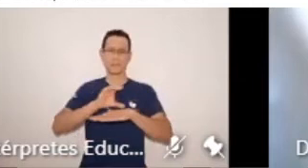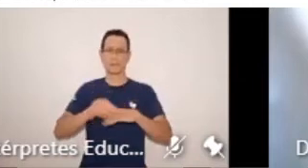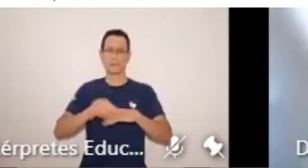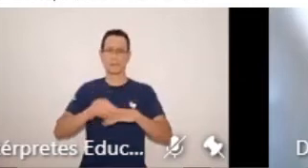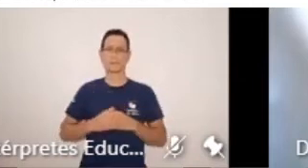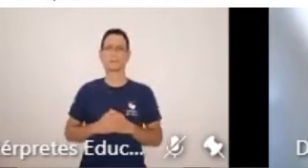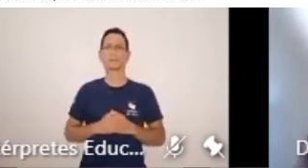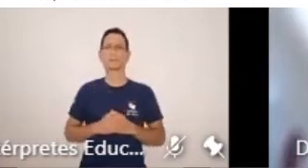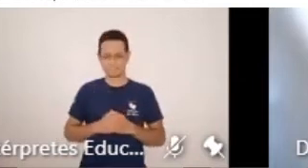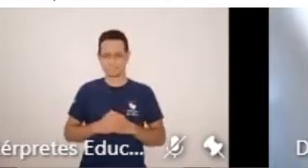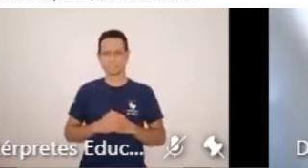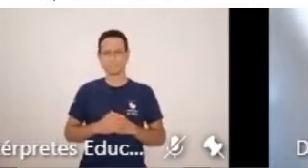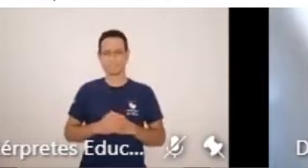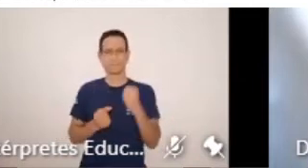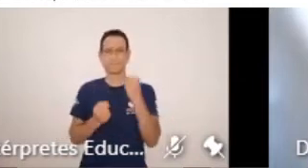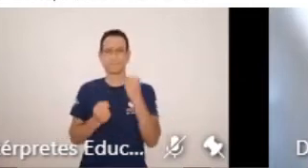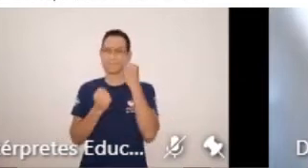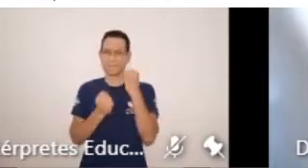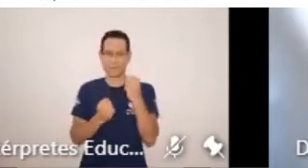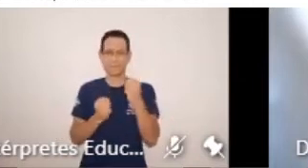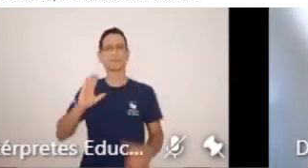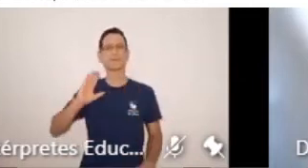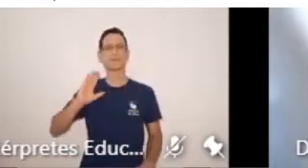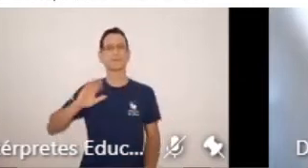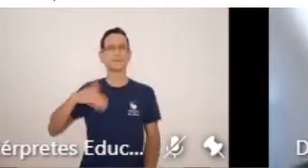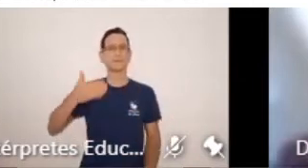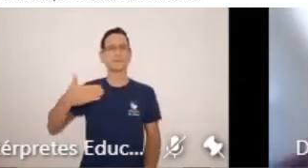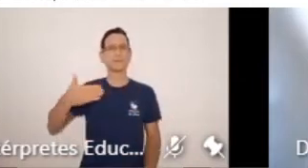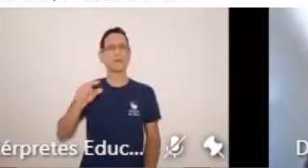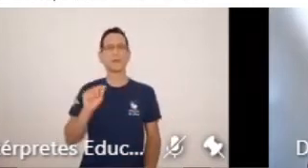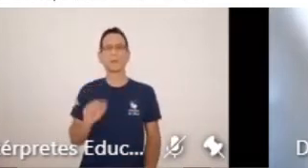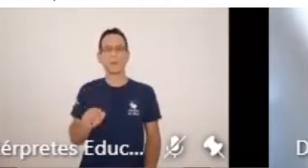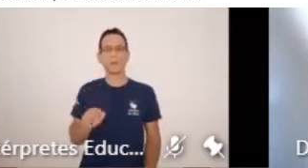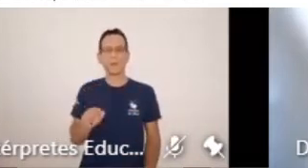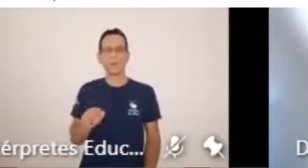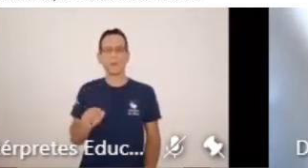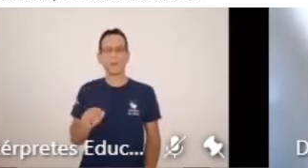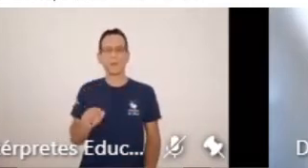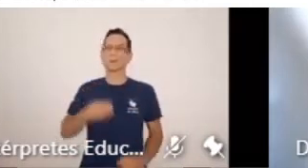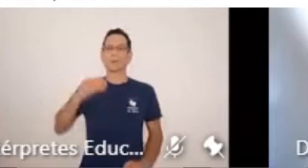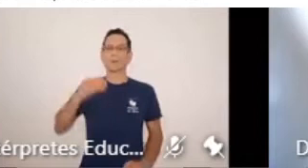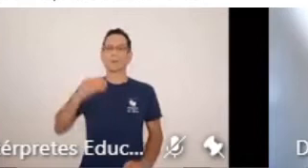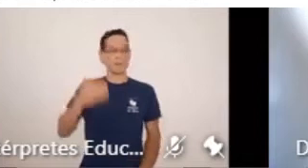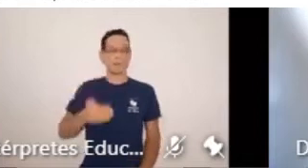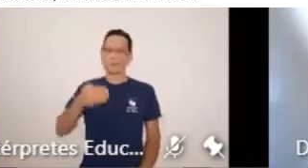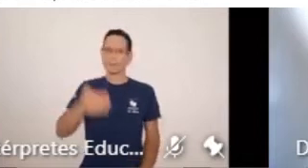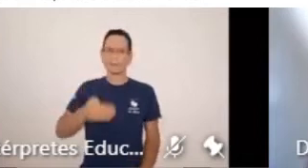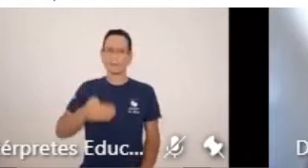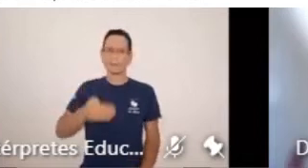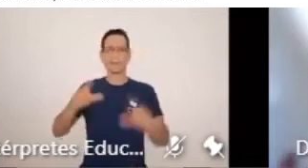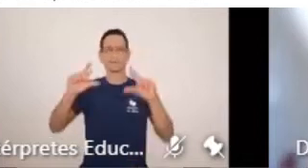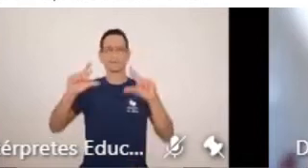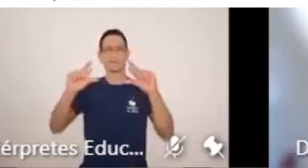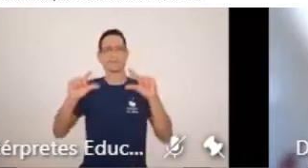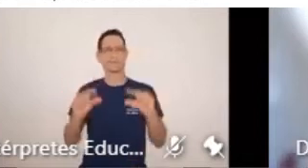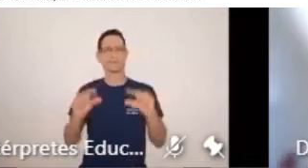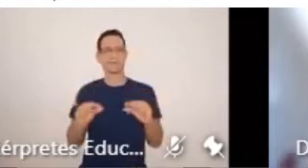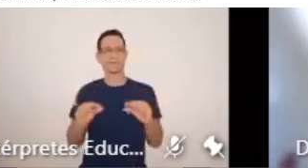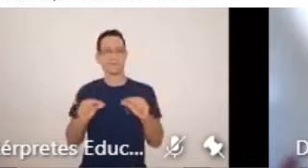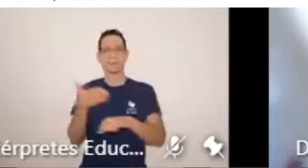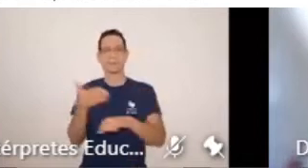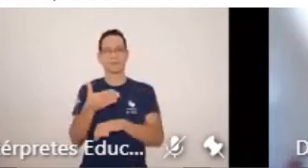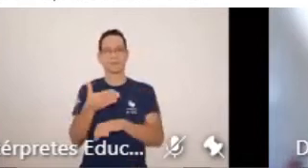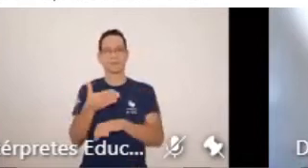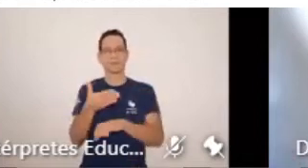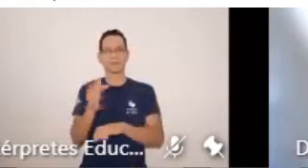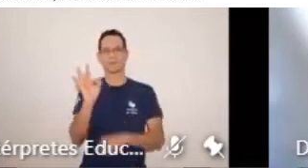como um forte impacto, como consequência, uma paulatina redução da participação da União no custeio